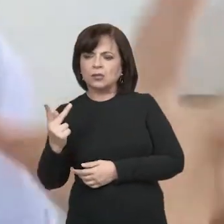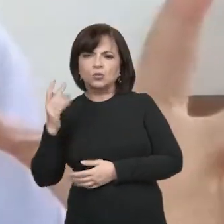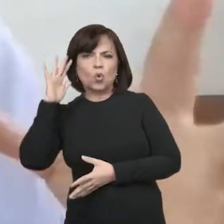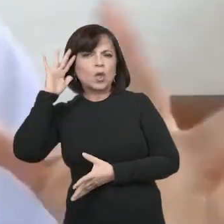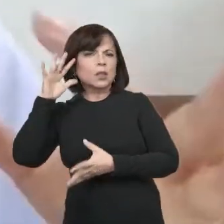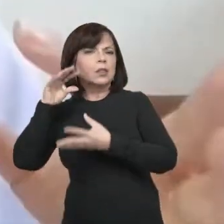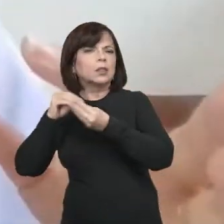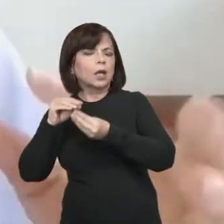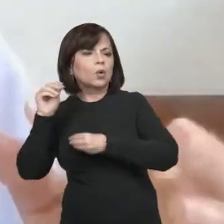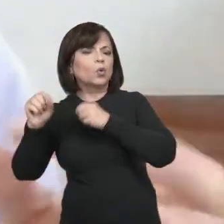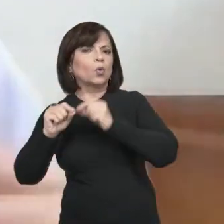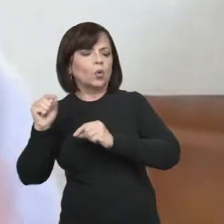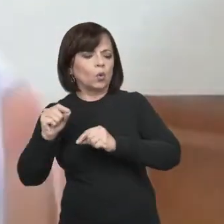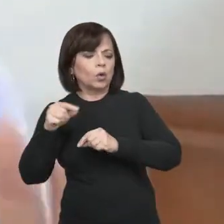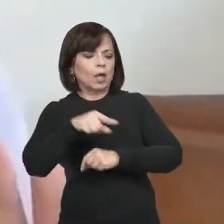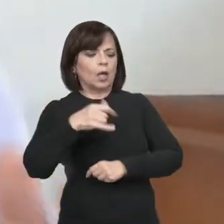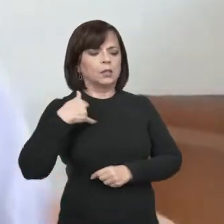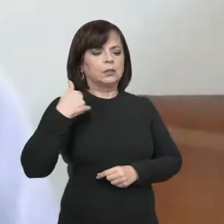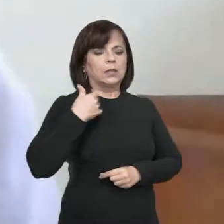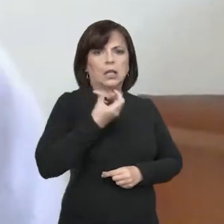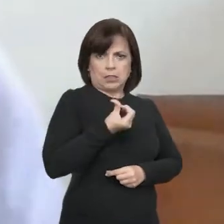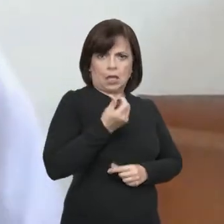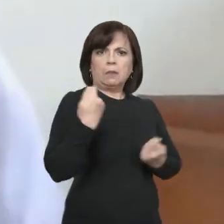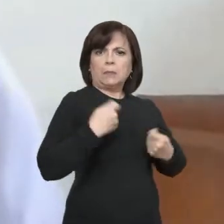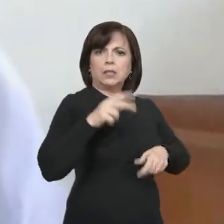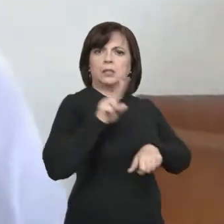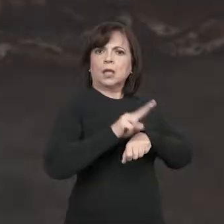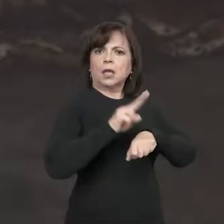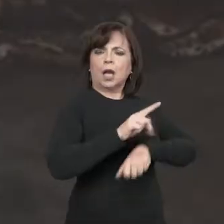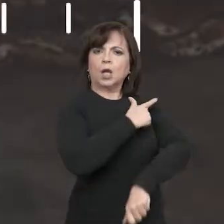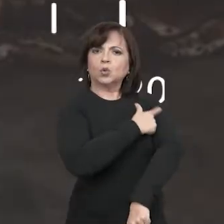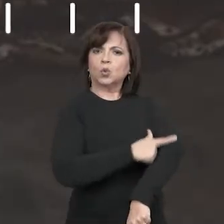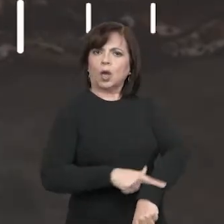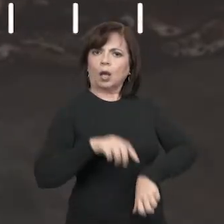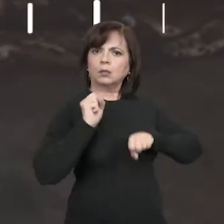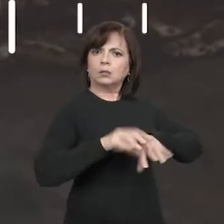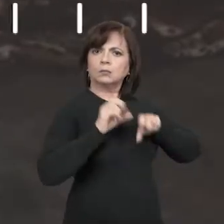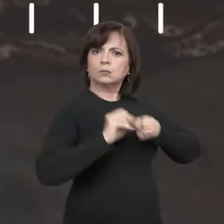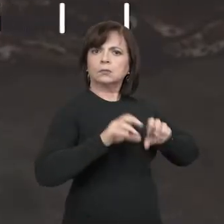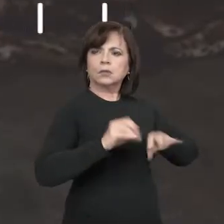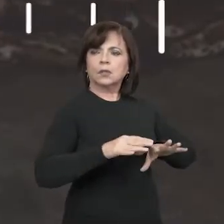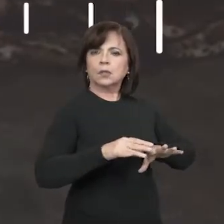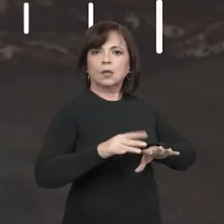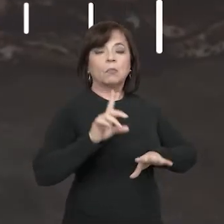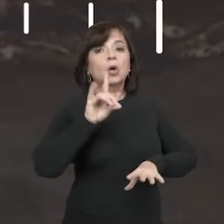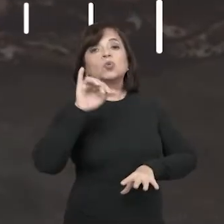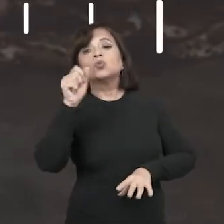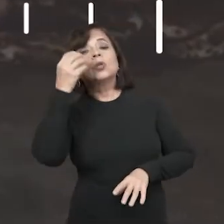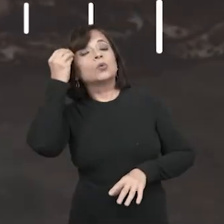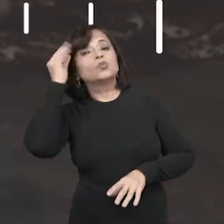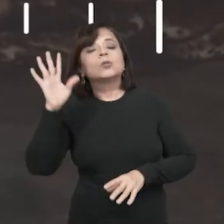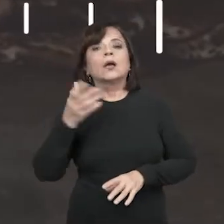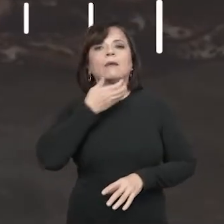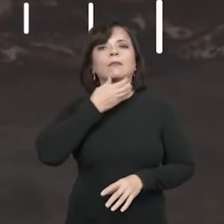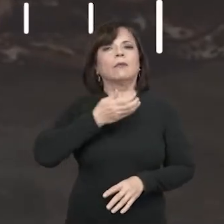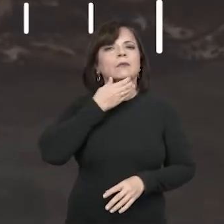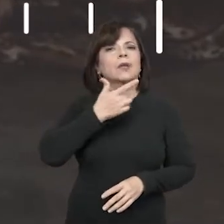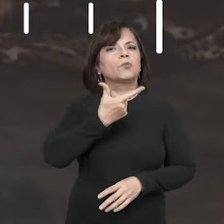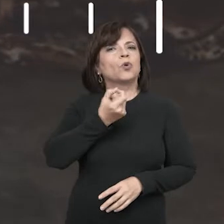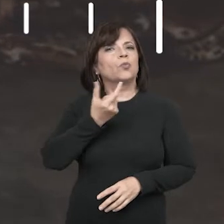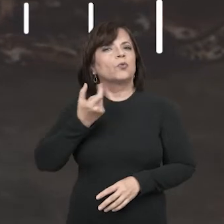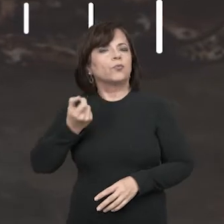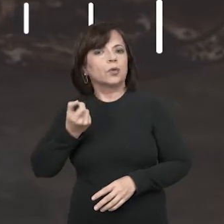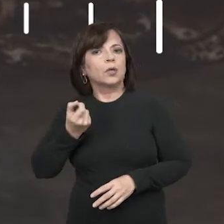Elas entenderam, num determinado momento, que essa menina precisava ser educada. E aí, elas não falam exatamente a data, a partir de dezembro